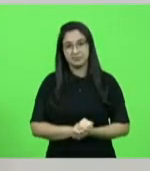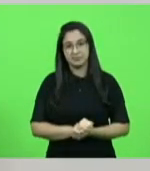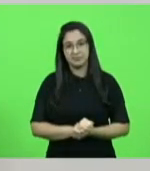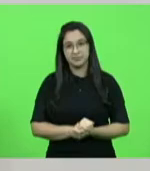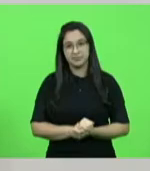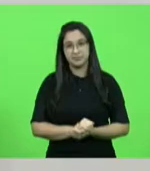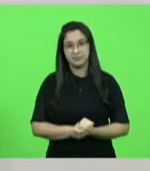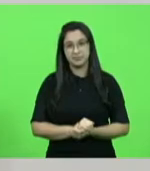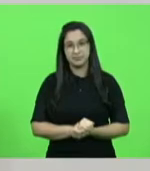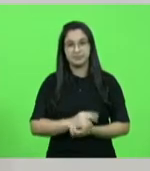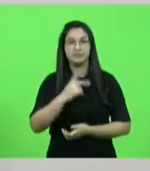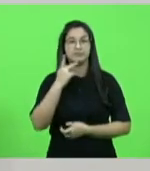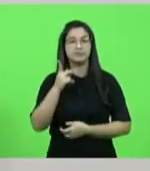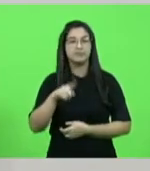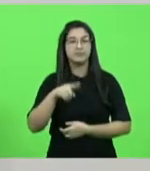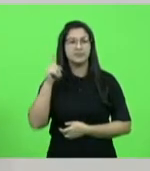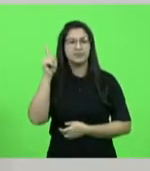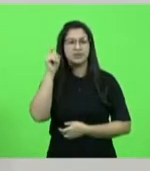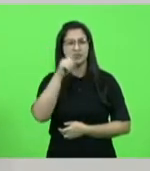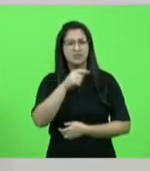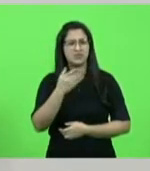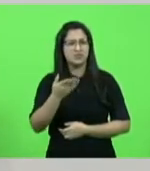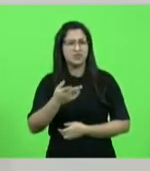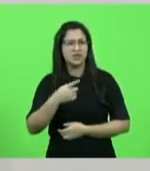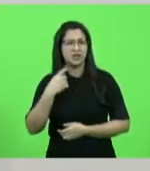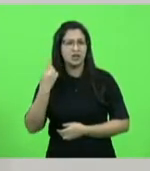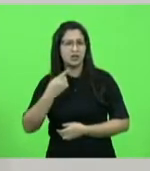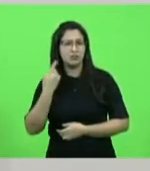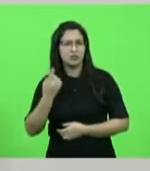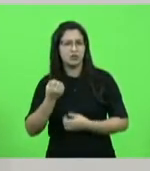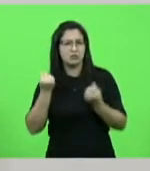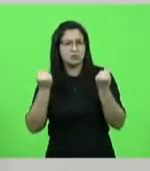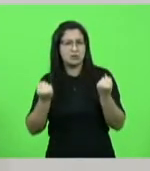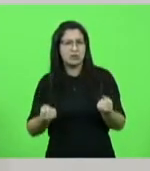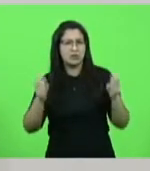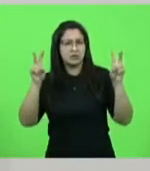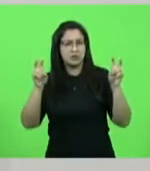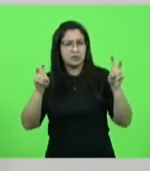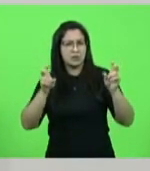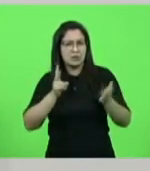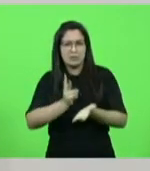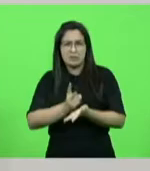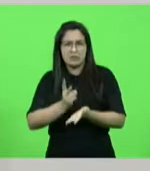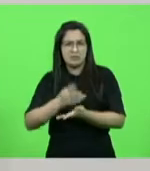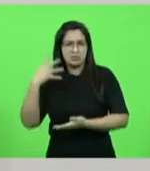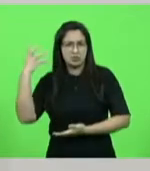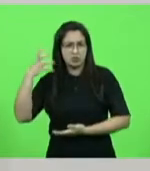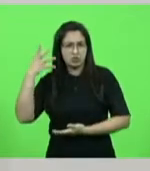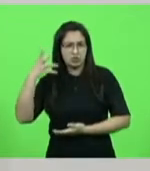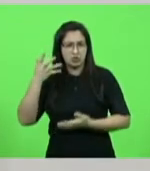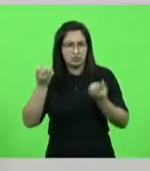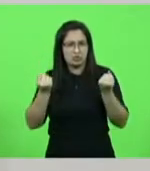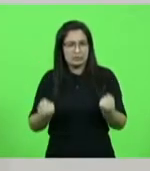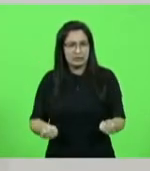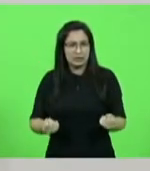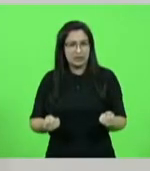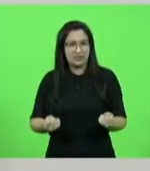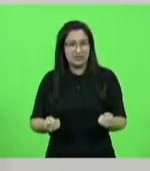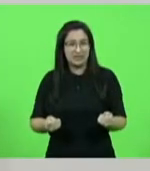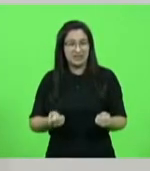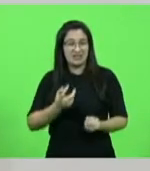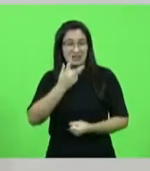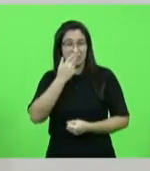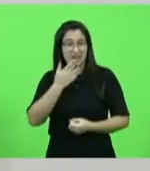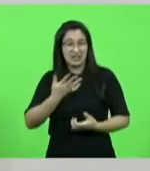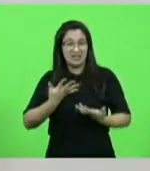Quero dizer que é muito duro você ser aquele deputado de um discurso pesado, sempre, É duro isso, mas é desgastante, tá?